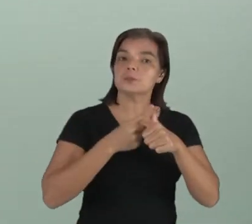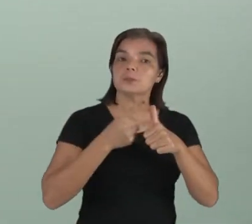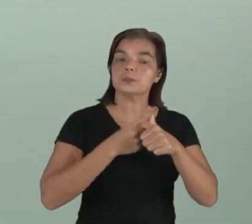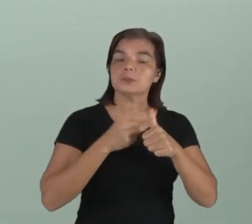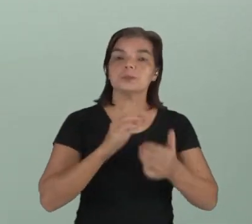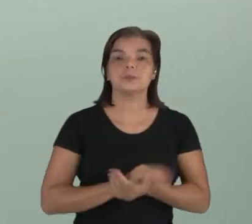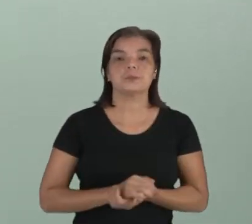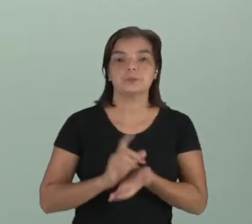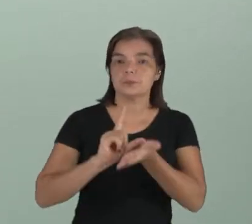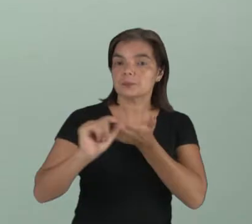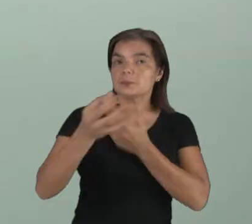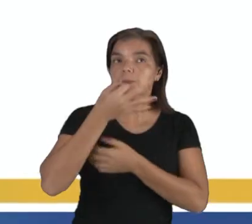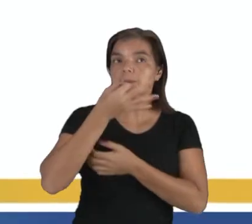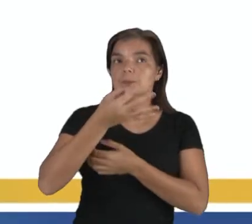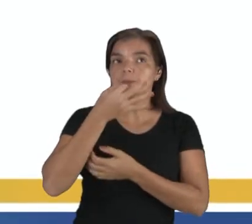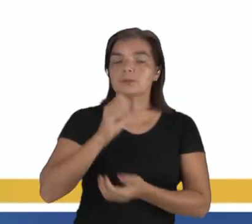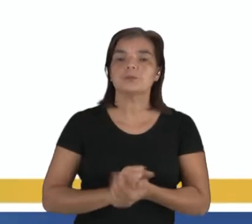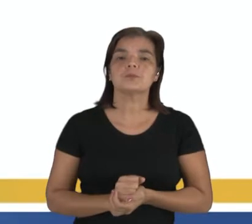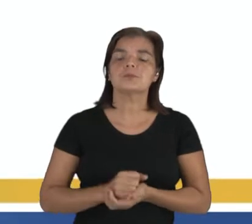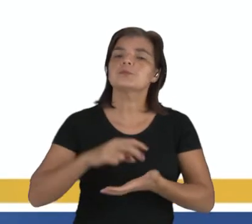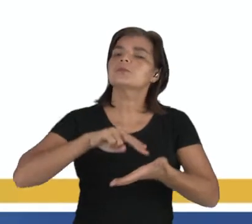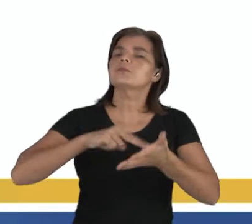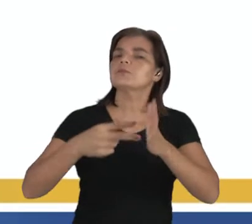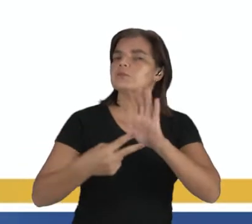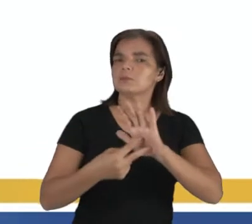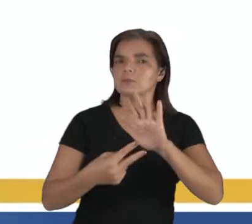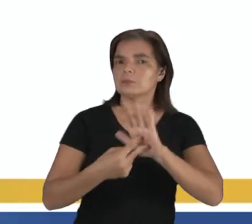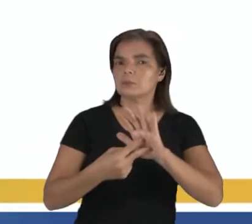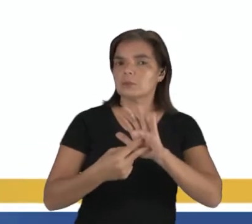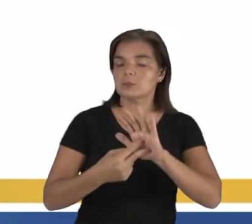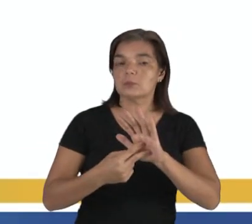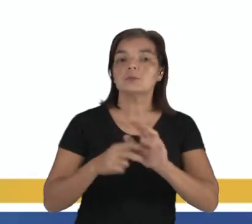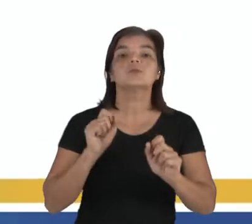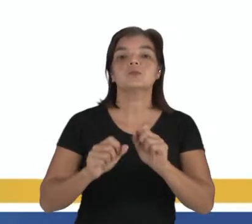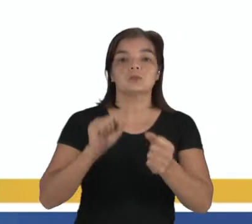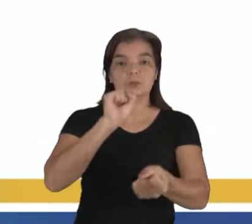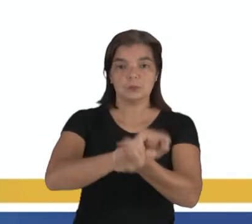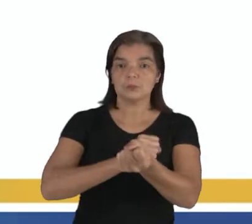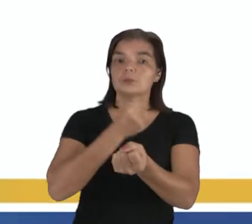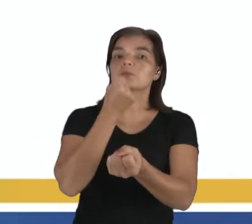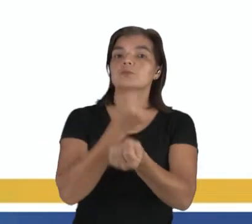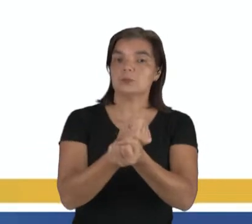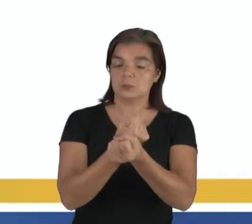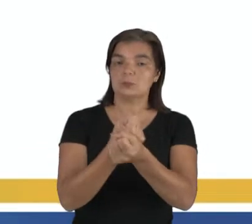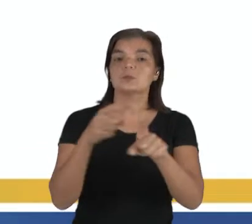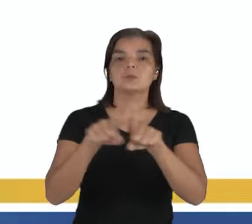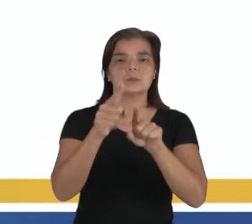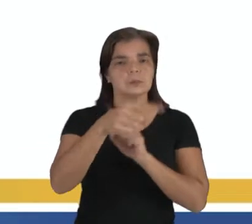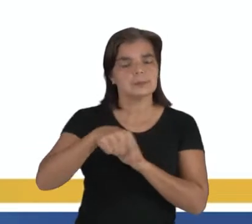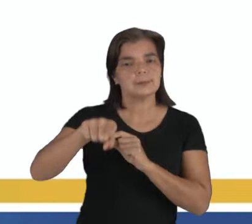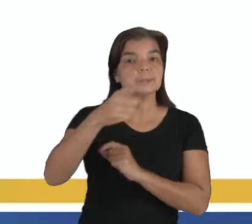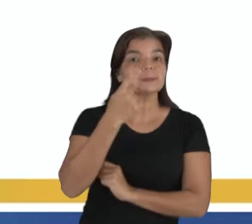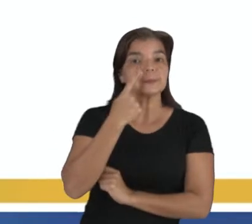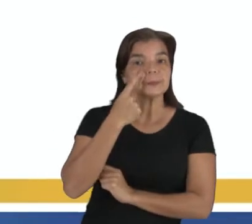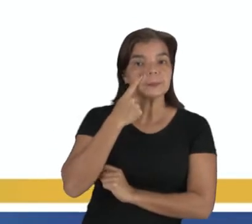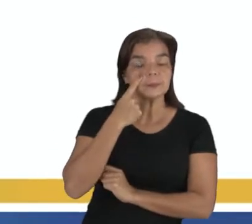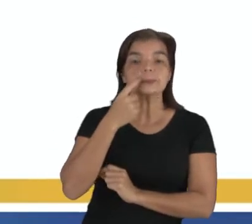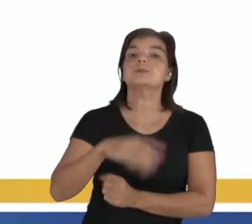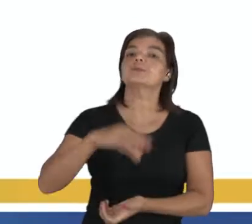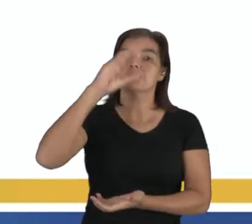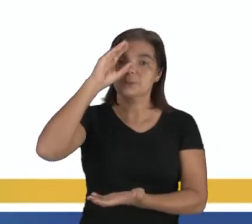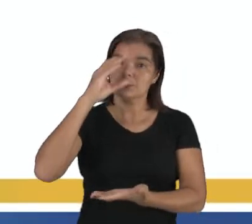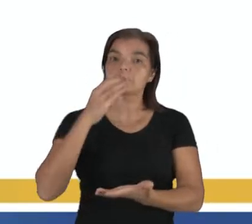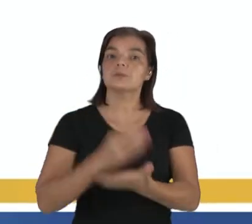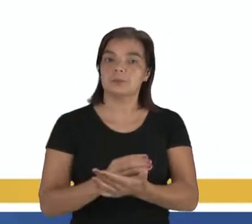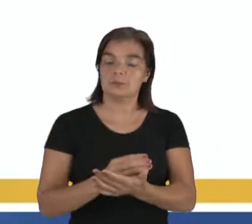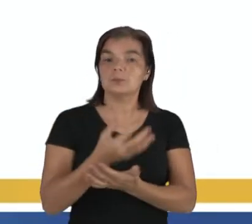primeiro artigo de opinião. O que esse articulista coloca sobre o lockdown? Prestem atenção para você identificar a tese,